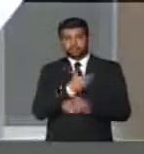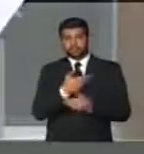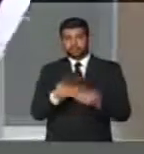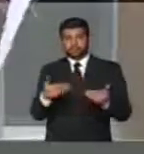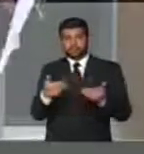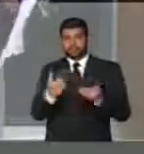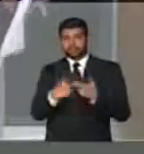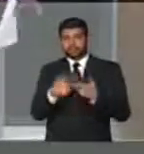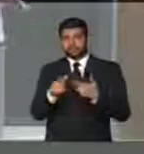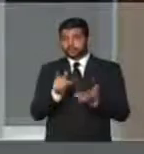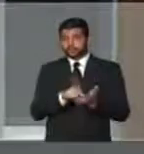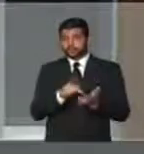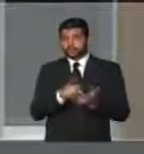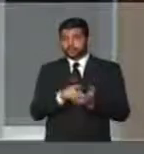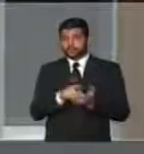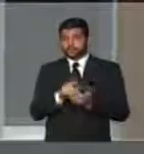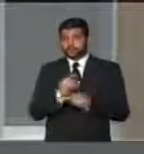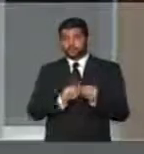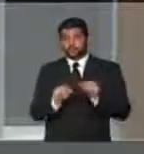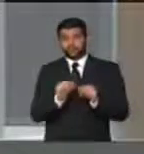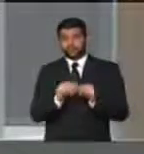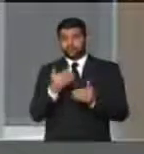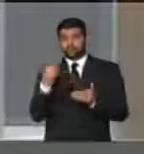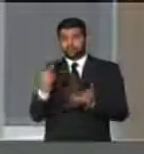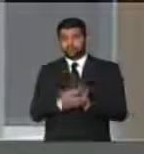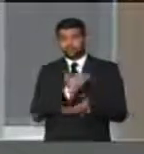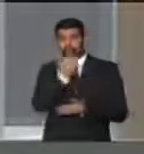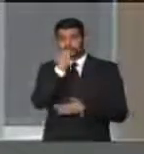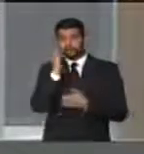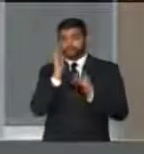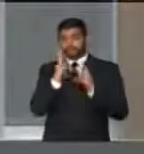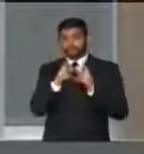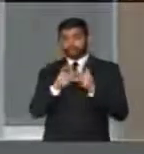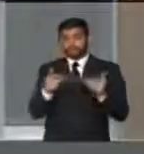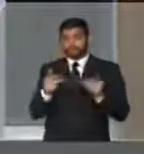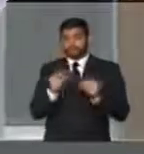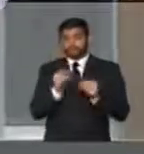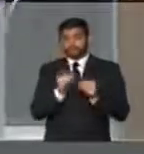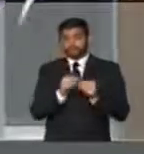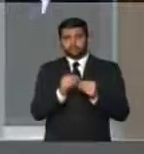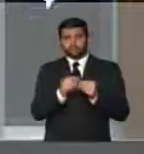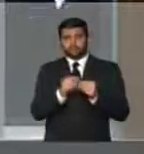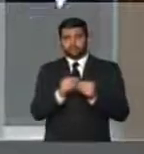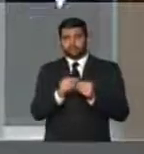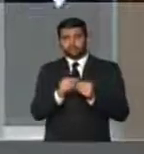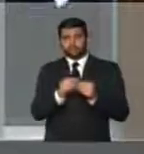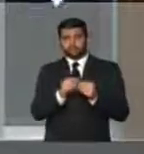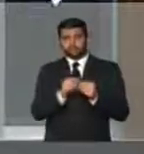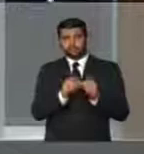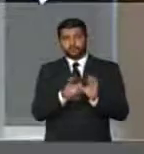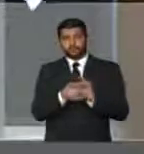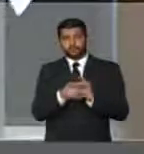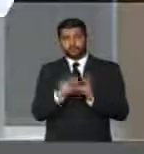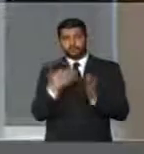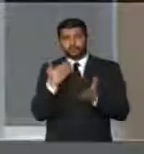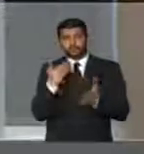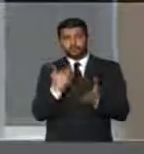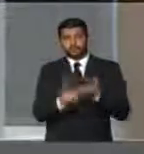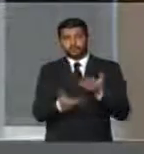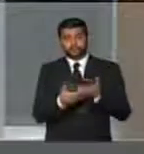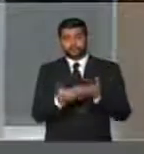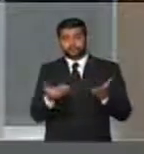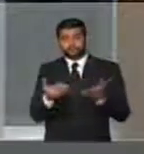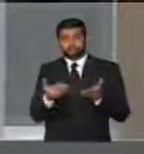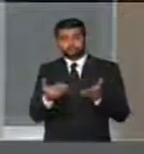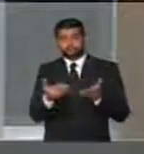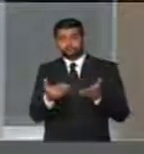agora, evidentemente, com o desastre total, com a socialização do prejuízo, né,